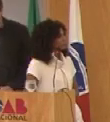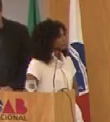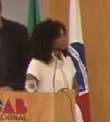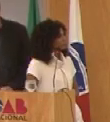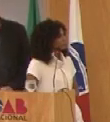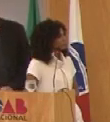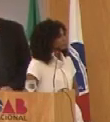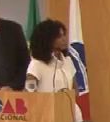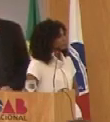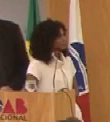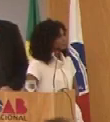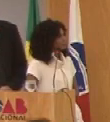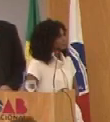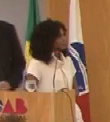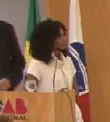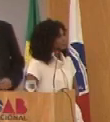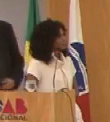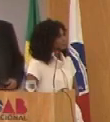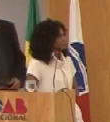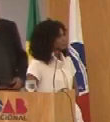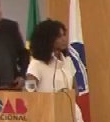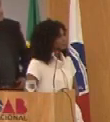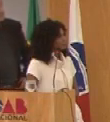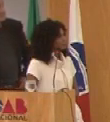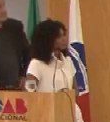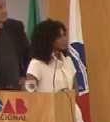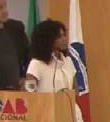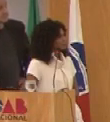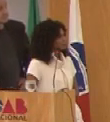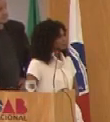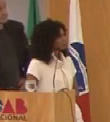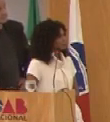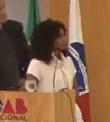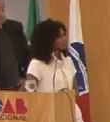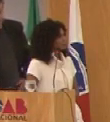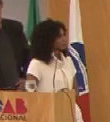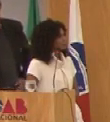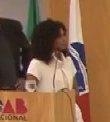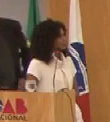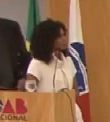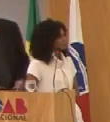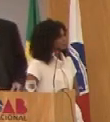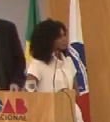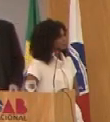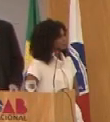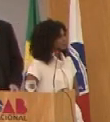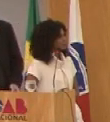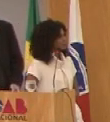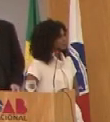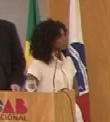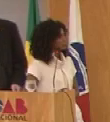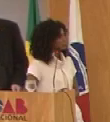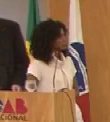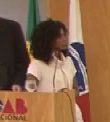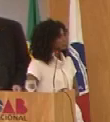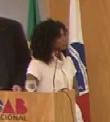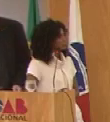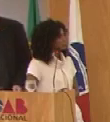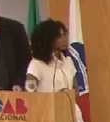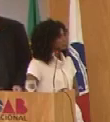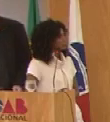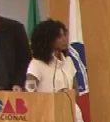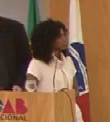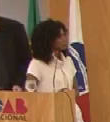qual fiz parte, e foi composta por pessoas de diferentes pensamentos políticos. Lembro-me que